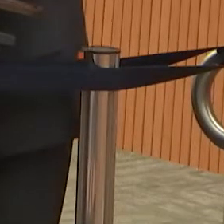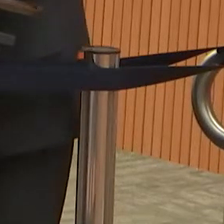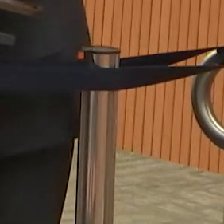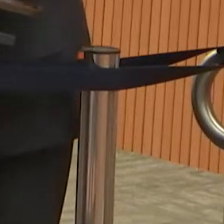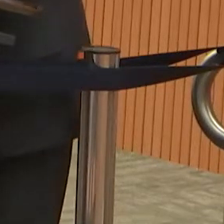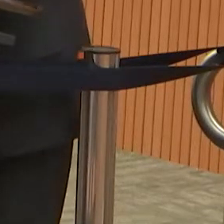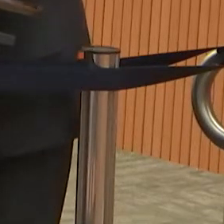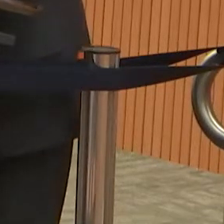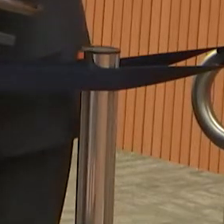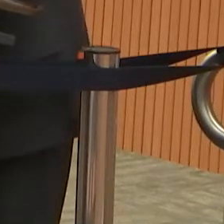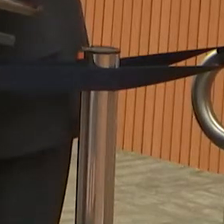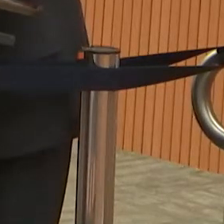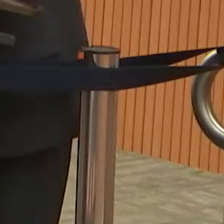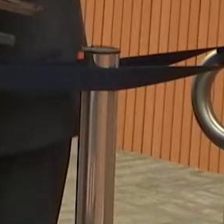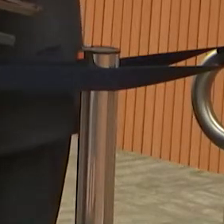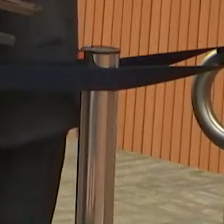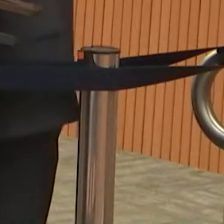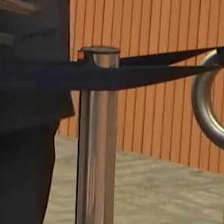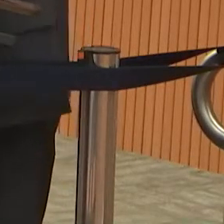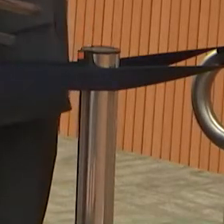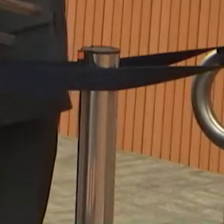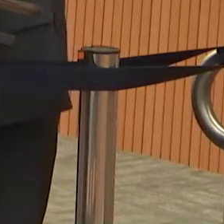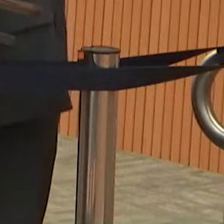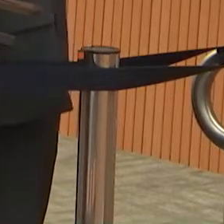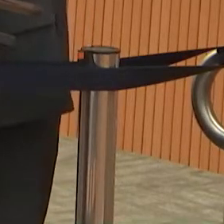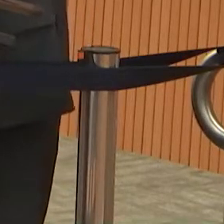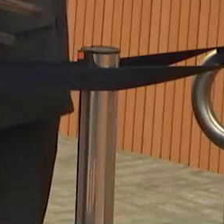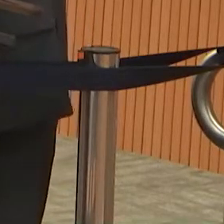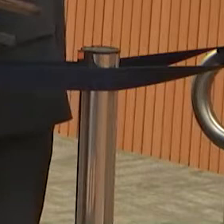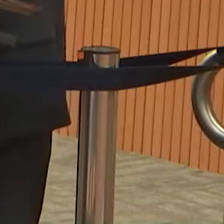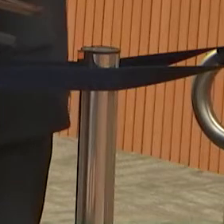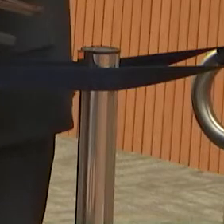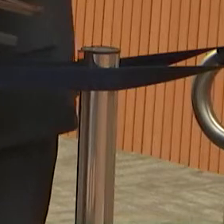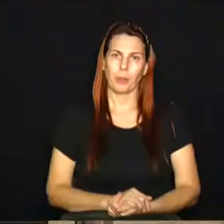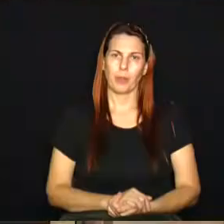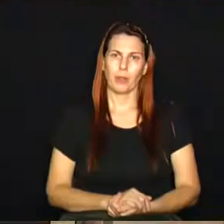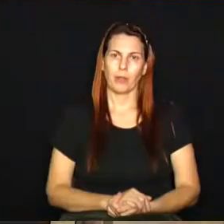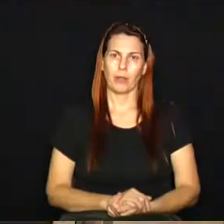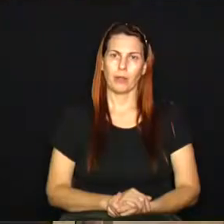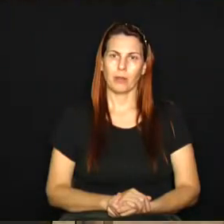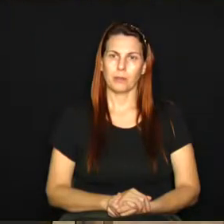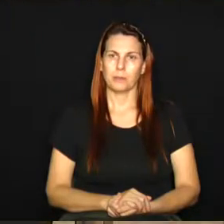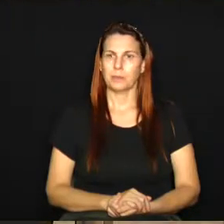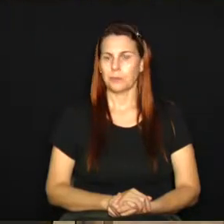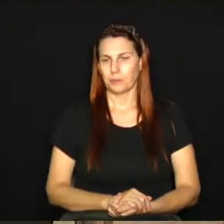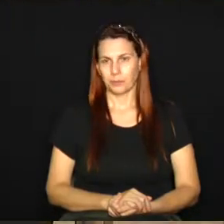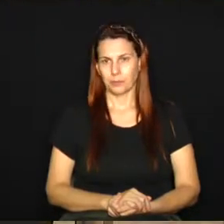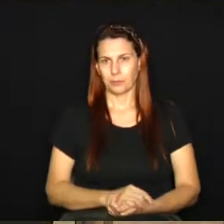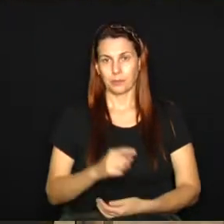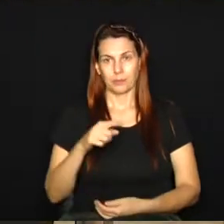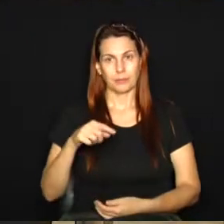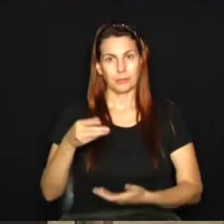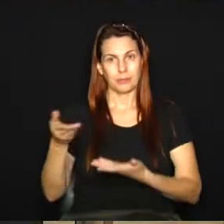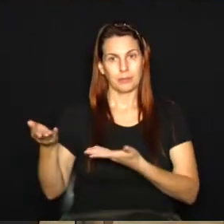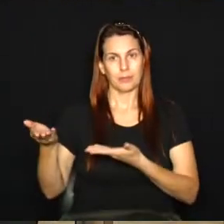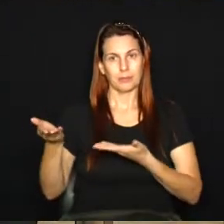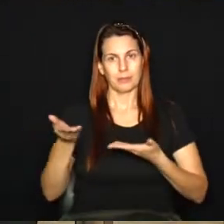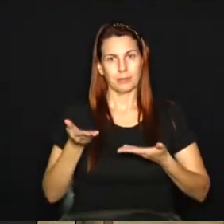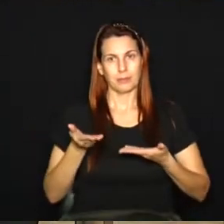honra, motivo de muito orgulho tê-los aqui. Alguns amigos de Souzas, sejam todos muito